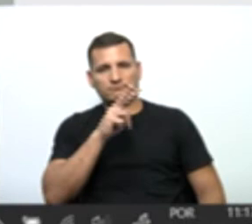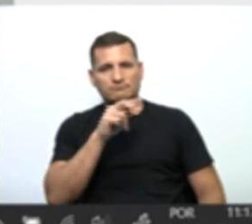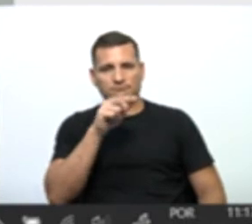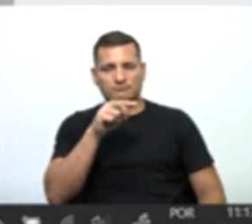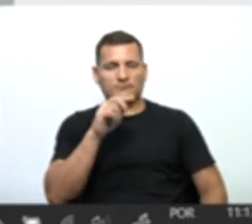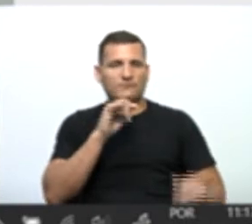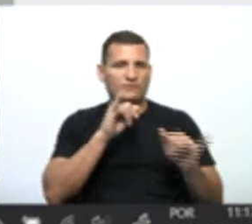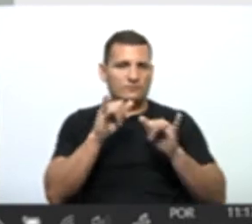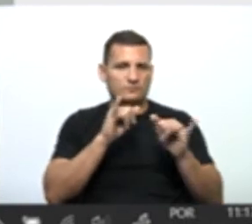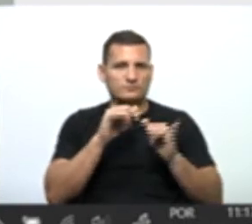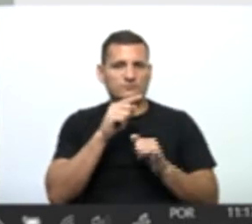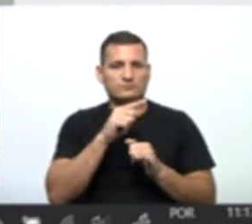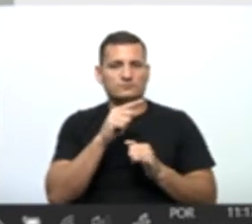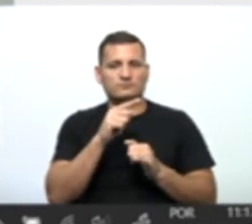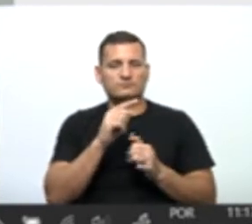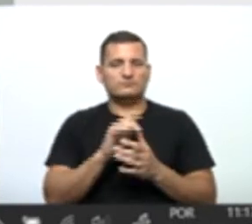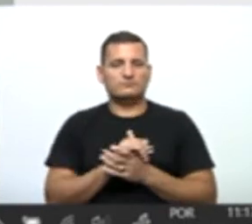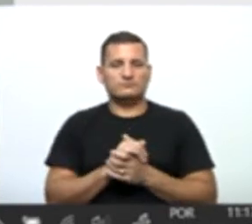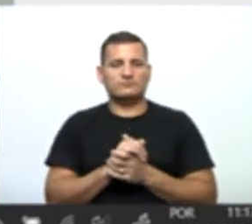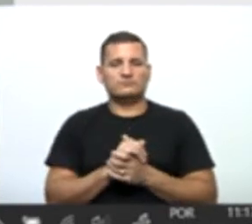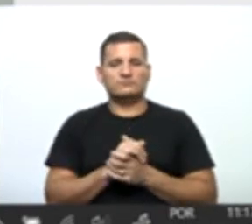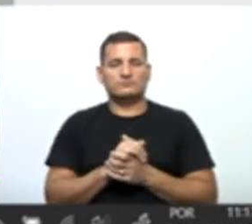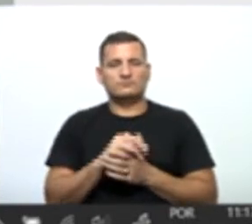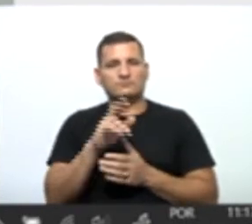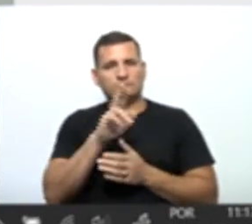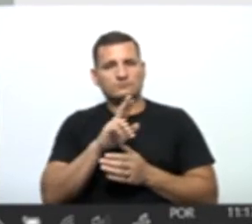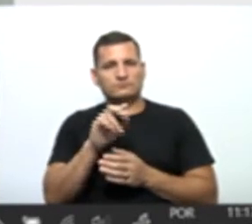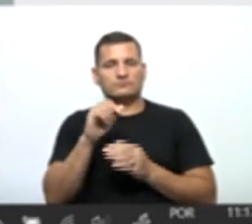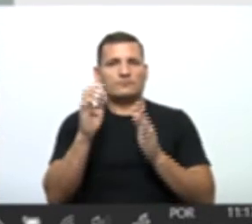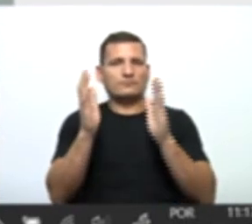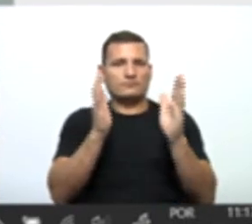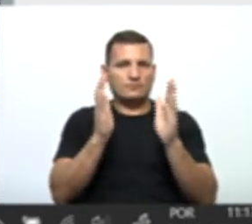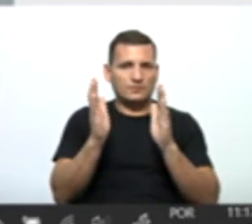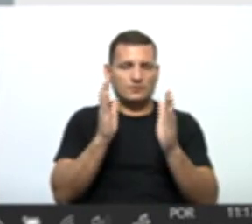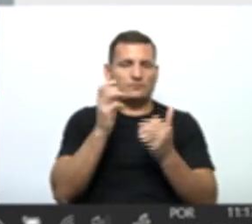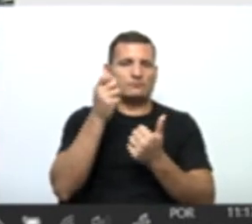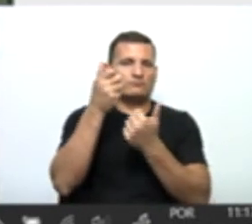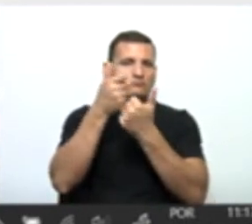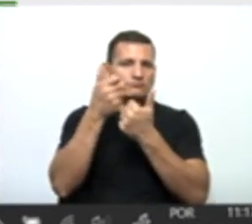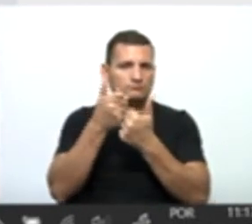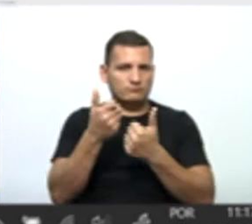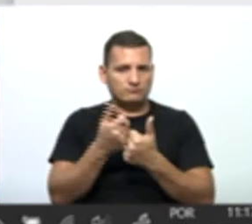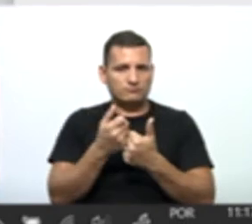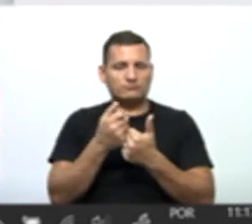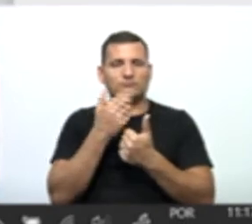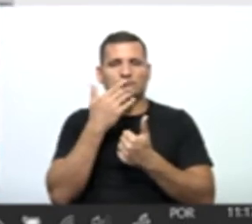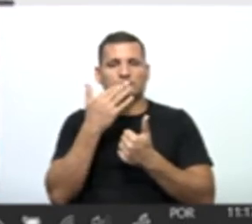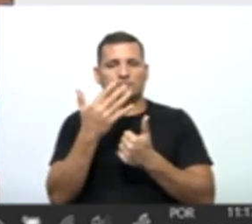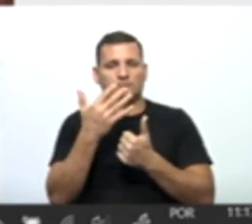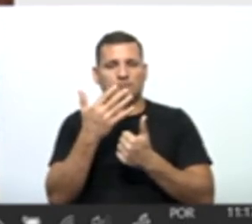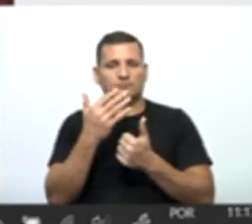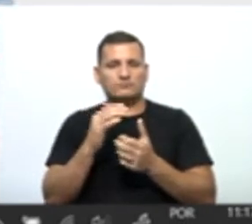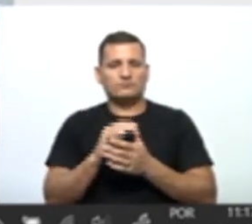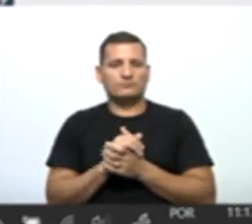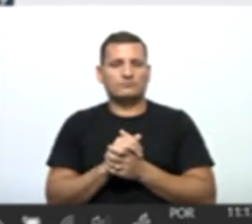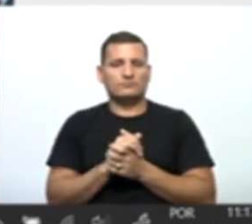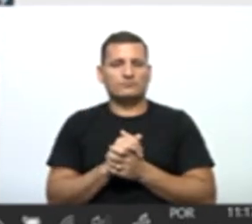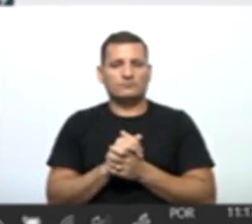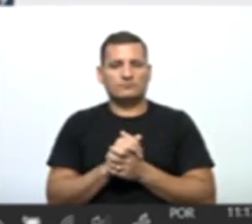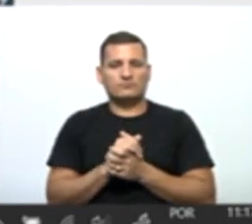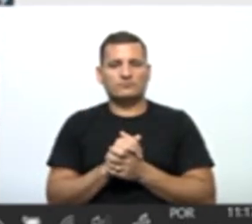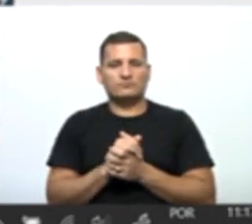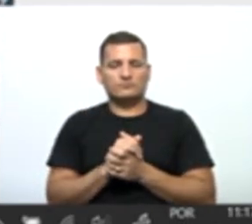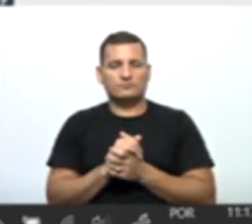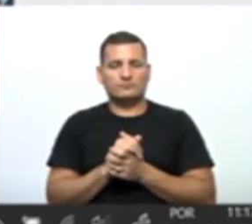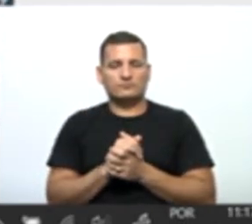justificada, tem os princípios que a gente aplicou, de alinhamento, proximidade, contraste, né? E isso é o que vocês têm